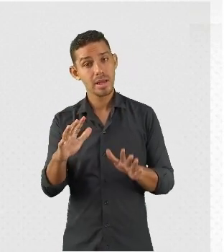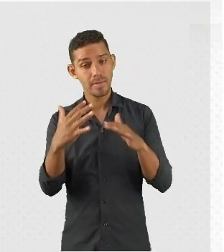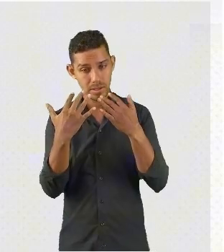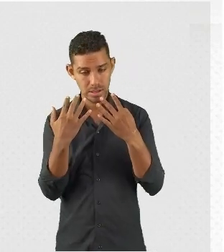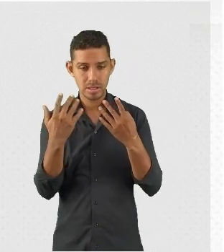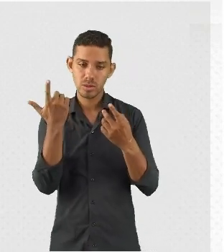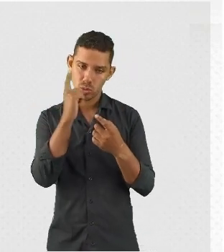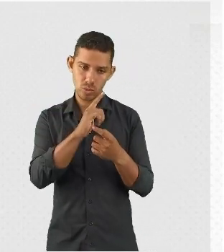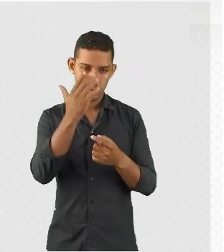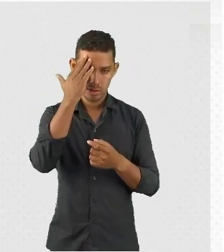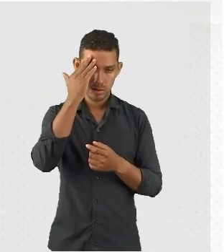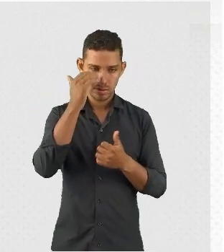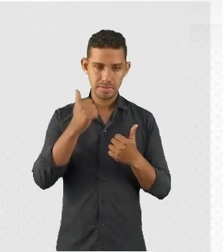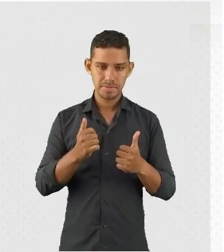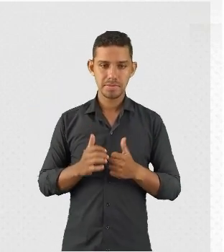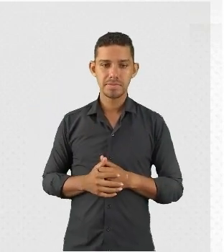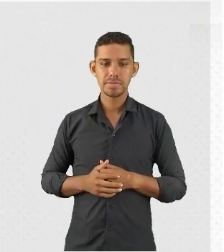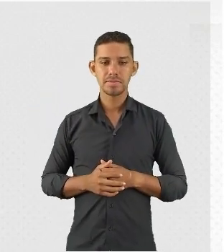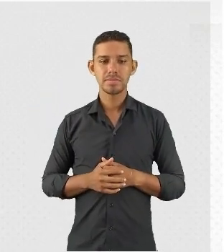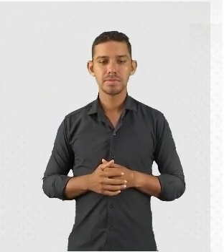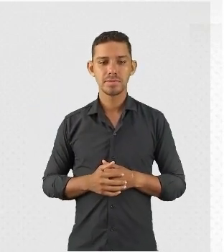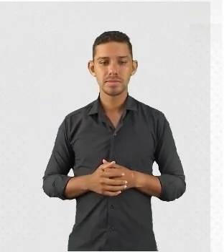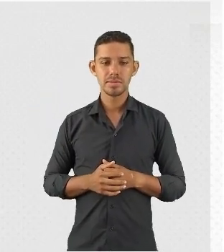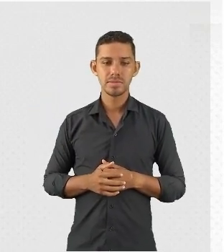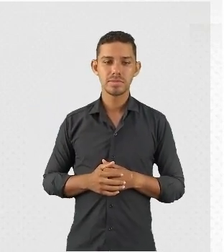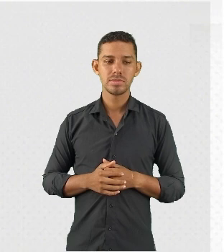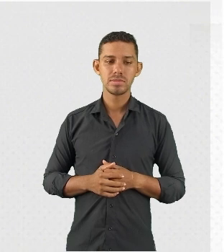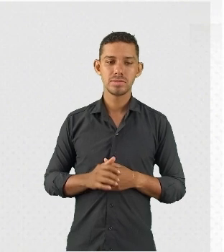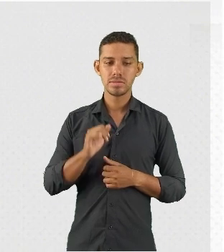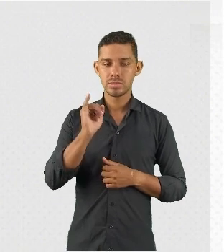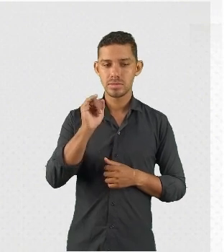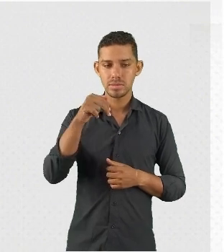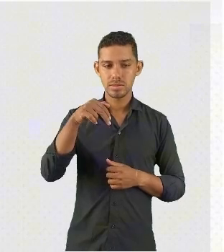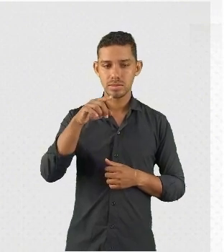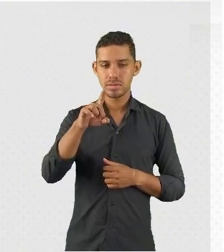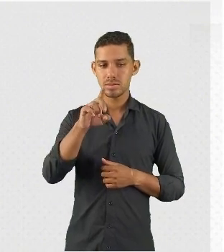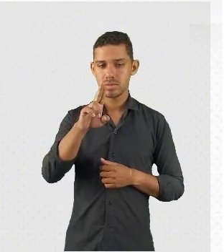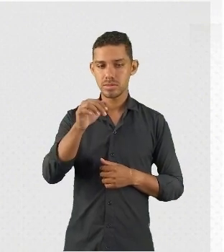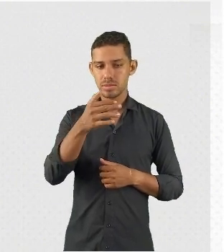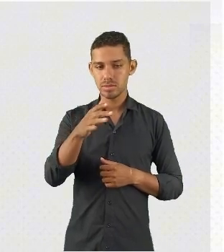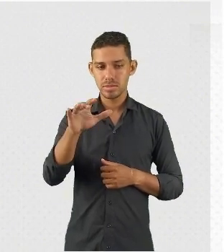ó. É chamado de indução. Eu vou explicar com calma para vocês.